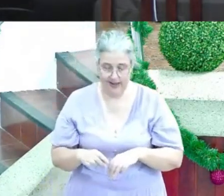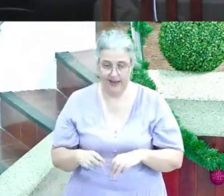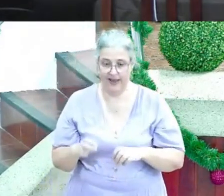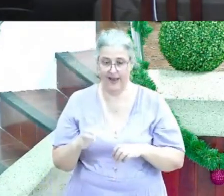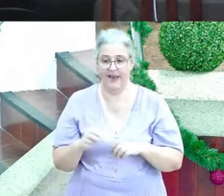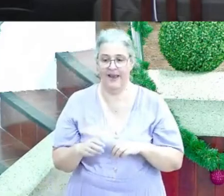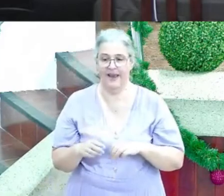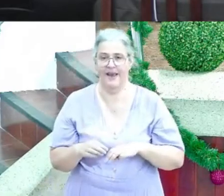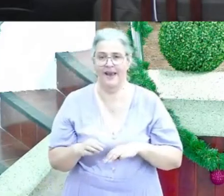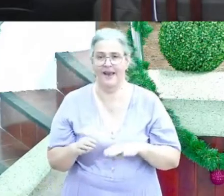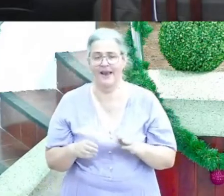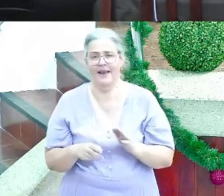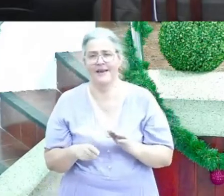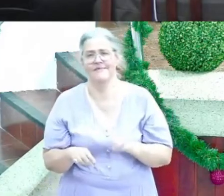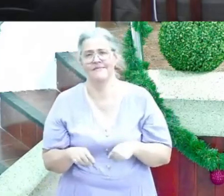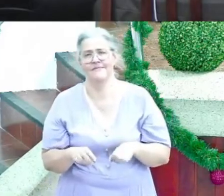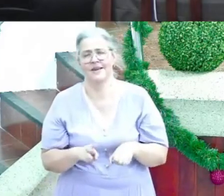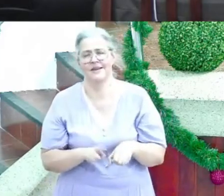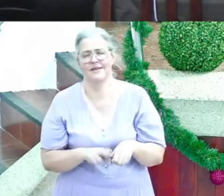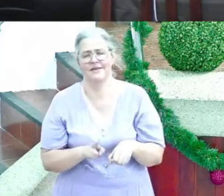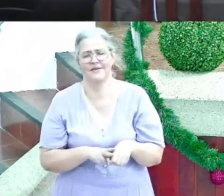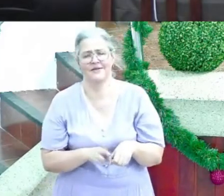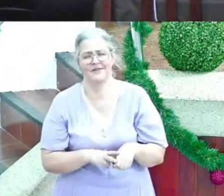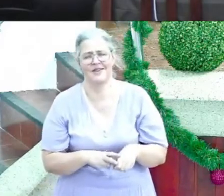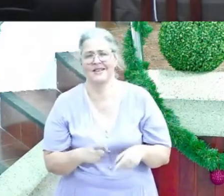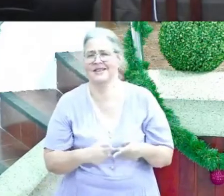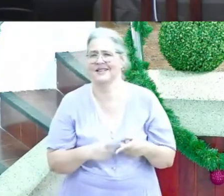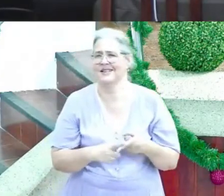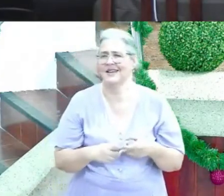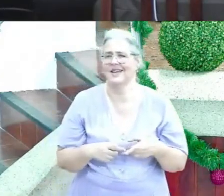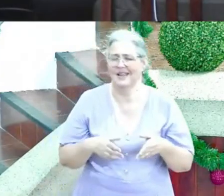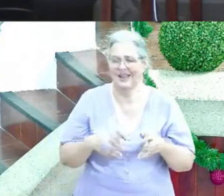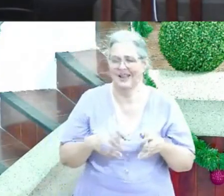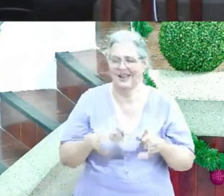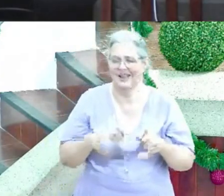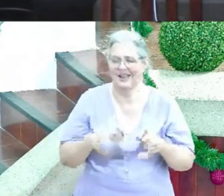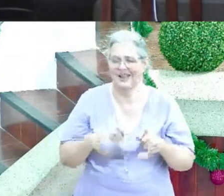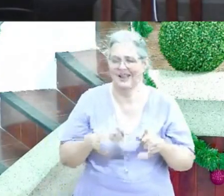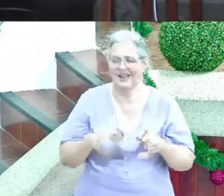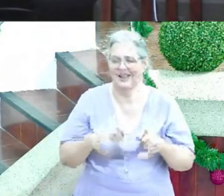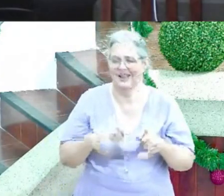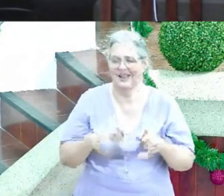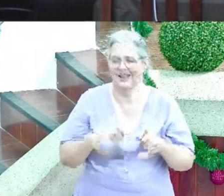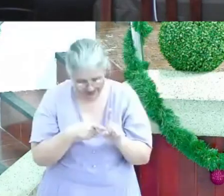filho, e lhe chamará Emanuel.